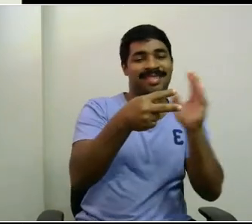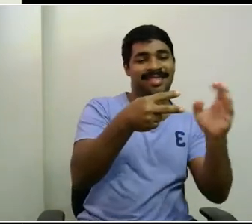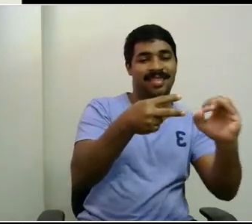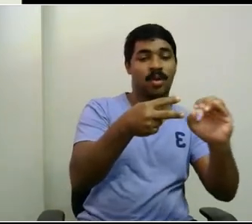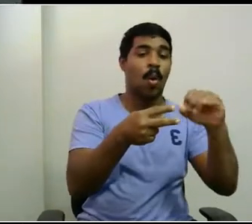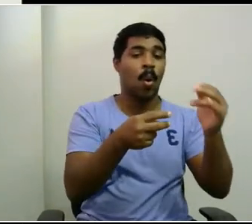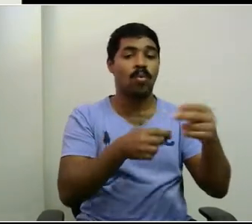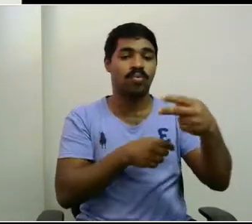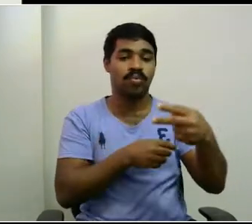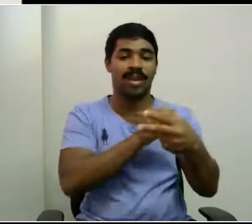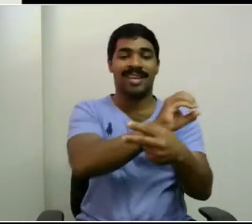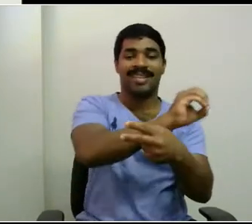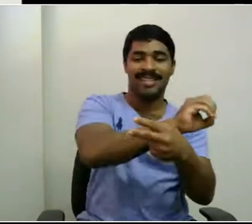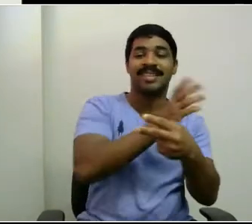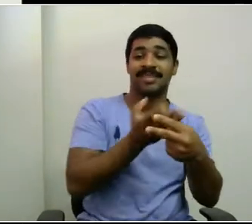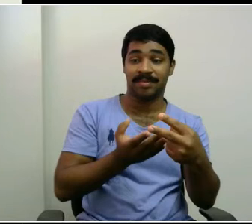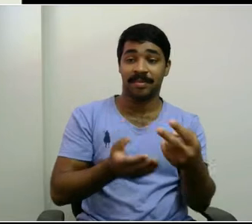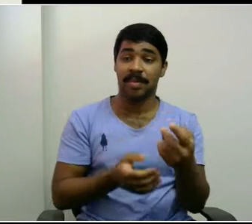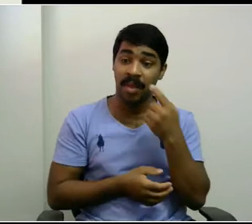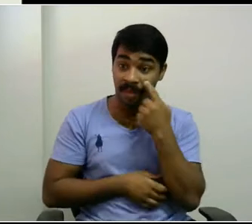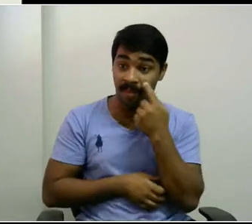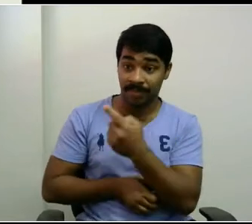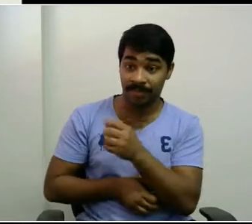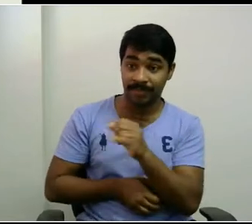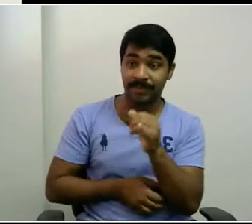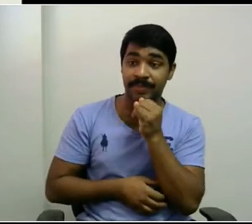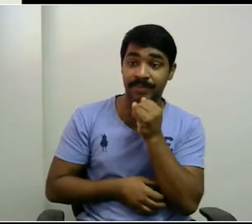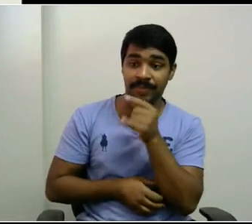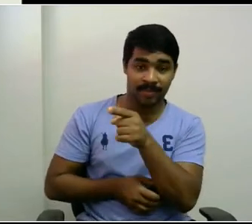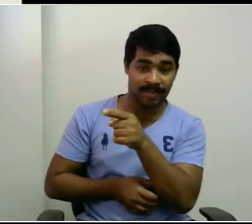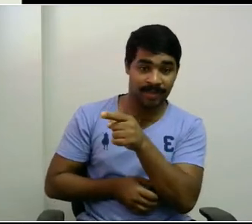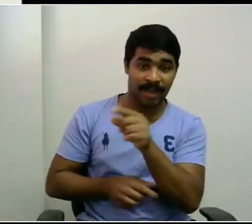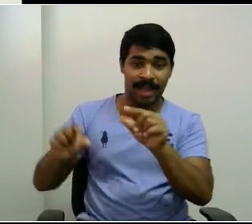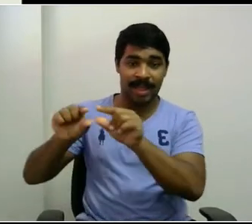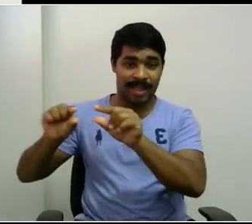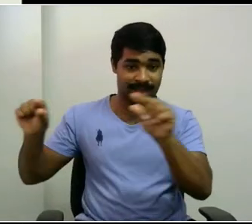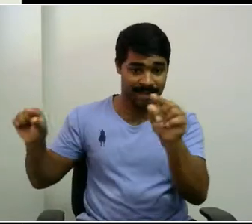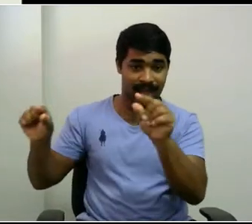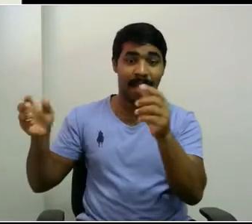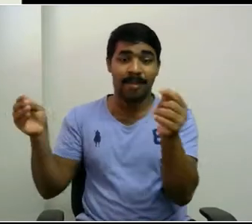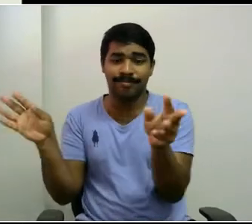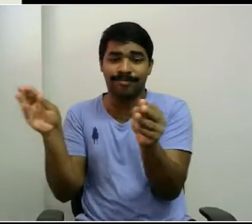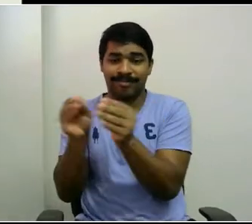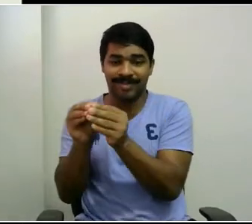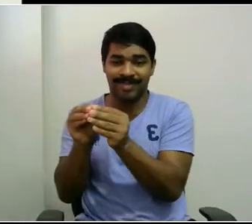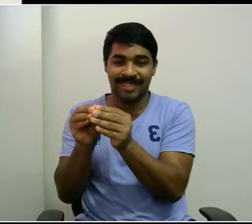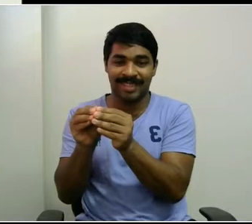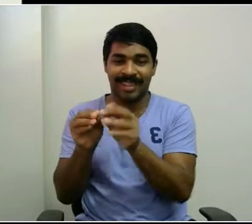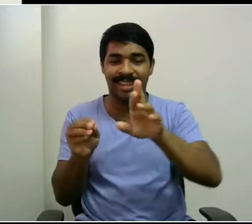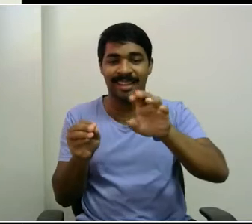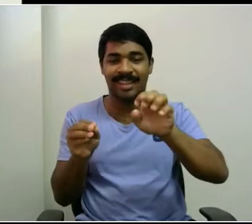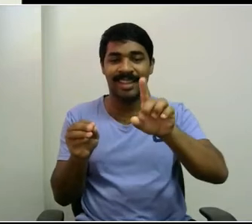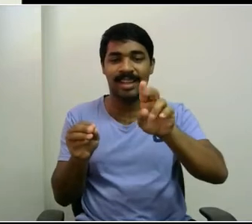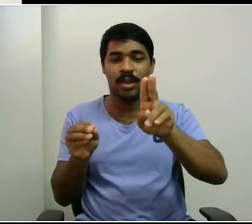Tá? Então, por exemplo, se eu quisesse reduzir essa daqui, a letra C, para a forma padrão, eu teria que fazer aparecer o zero